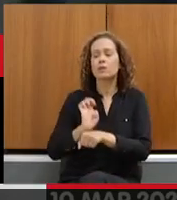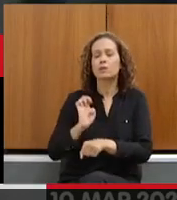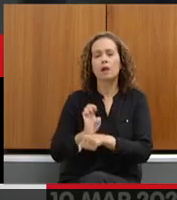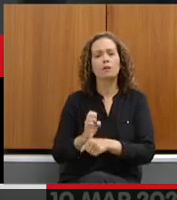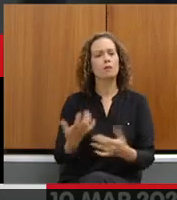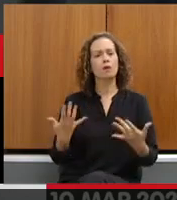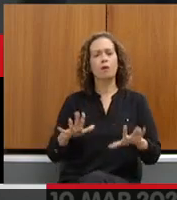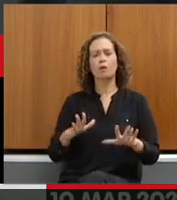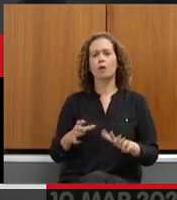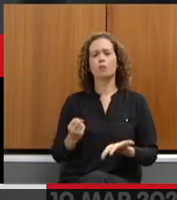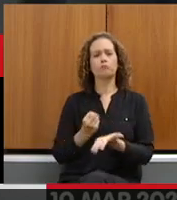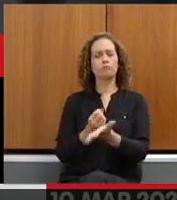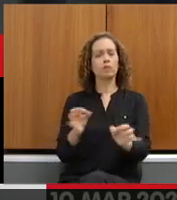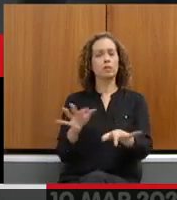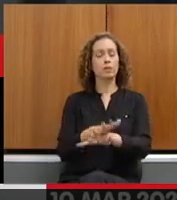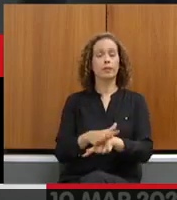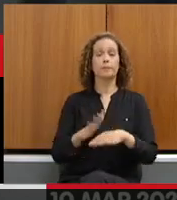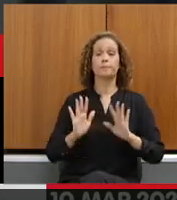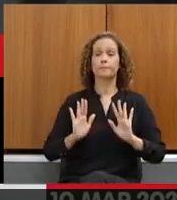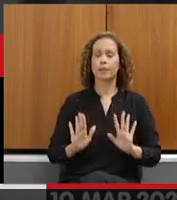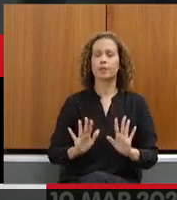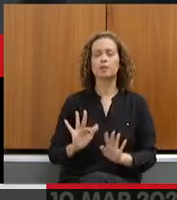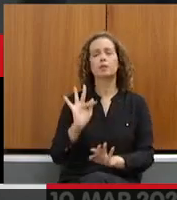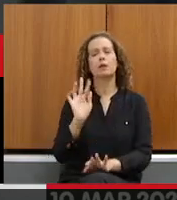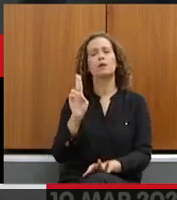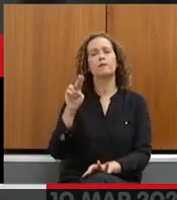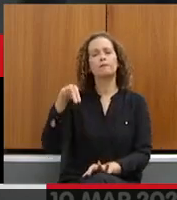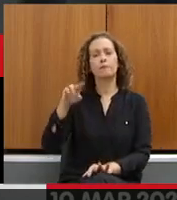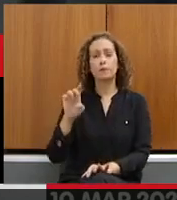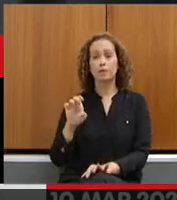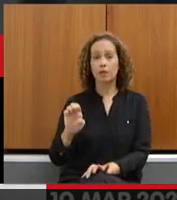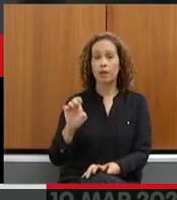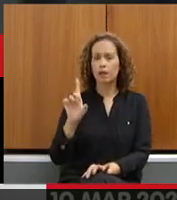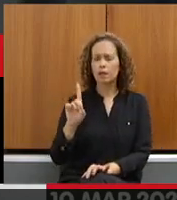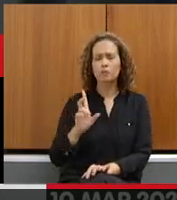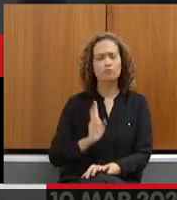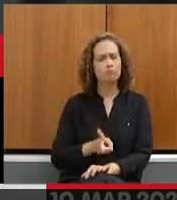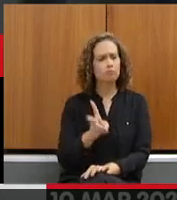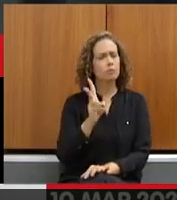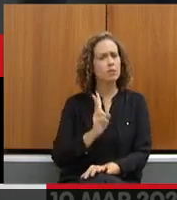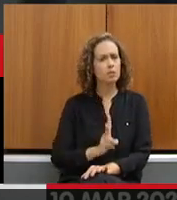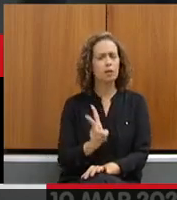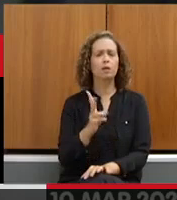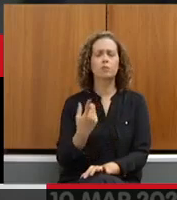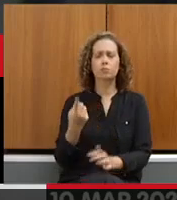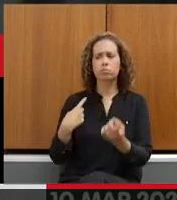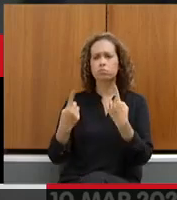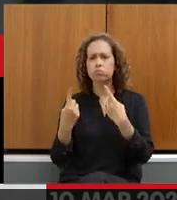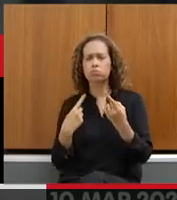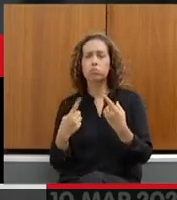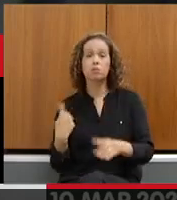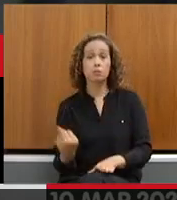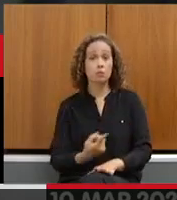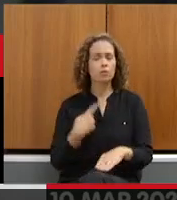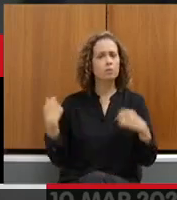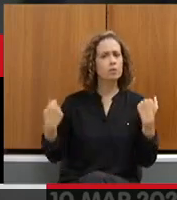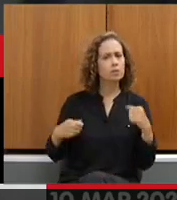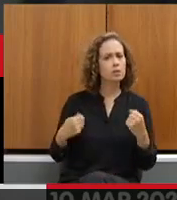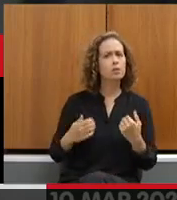concluir de forma nenhuma o médico todas as vezes que me foi demandado que nós precisaríamos dar um passo